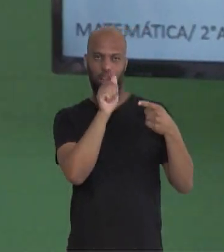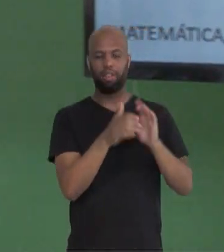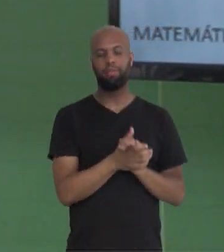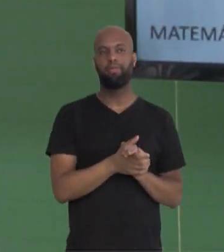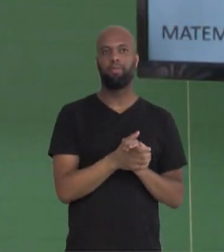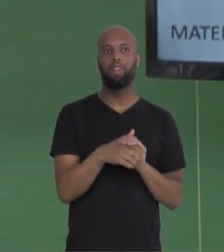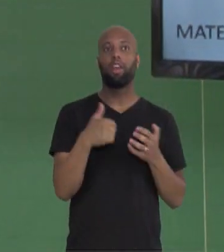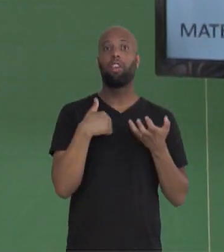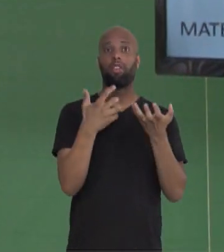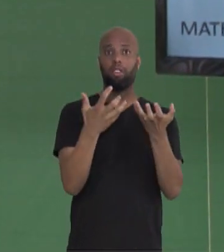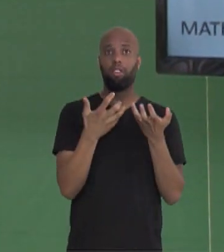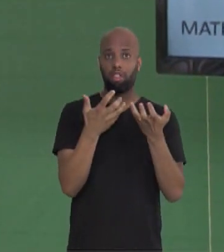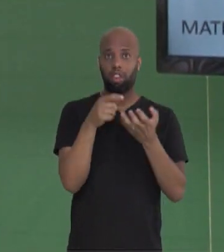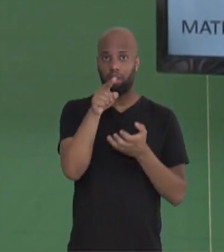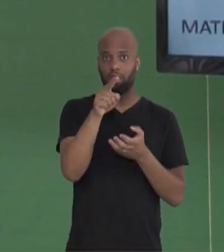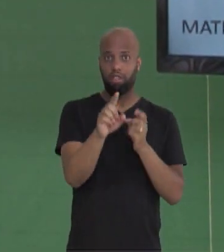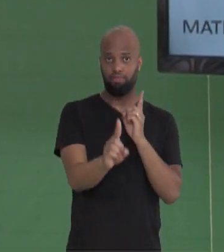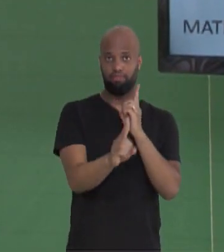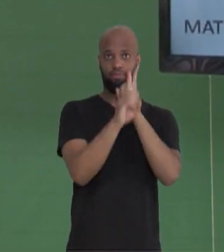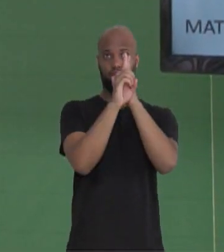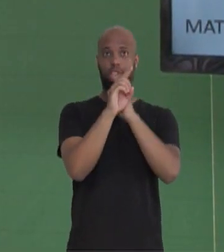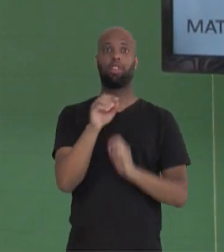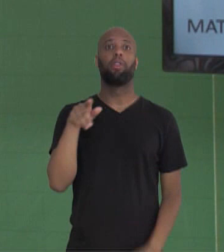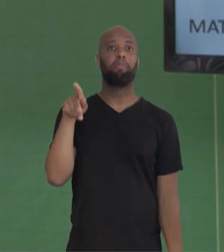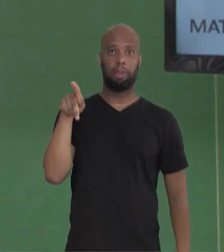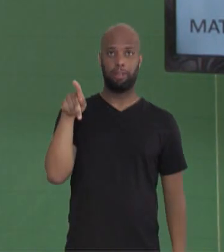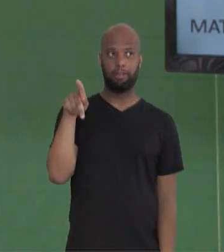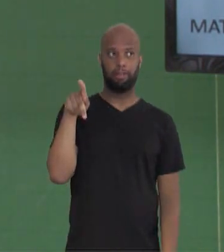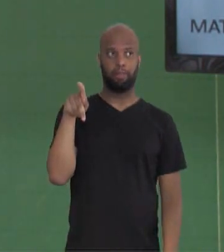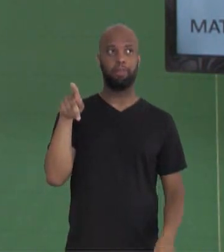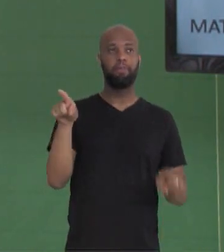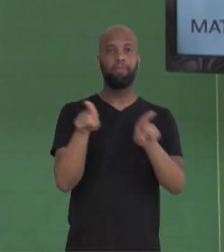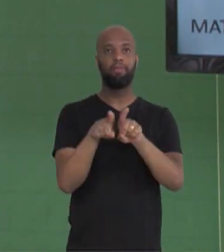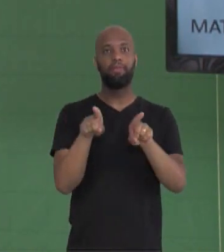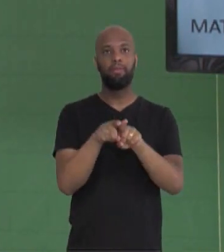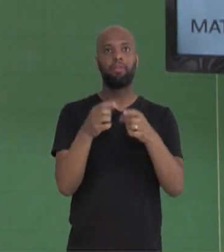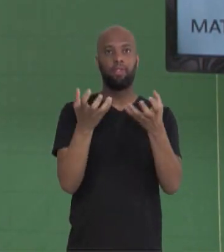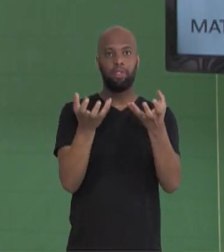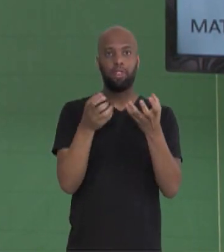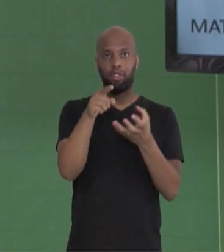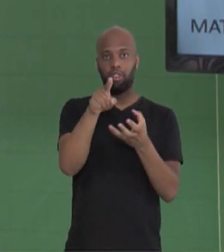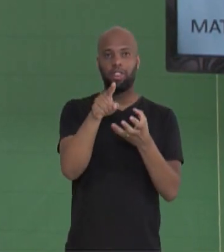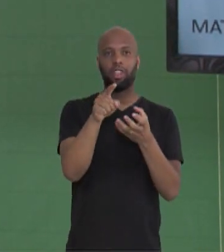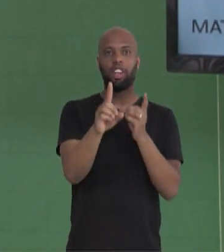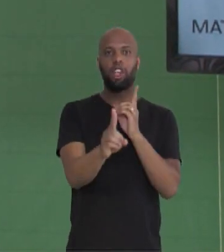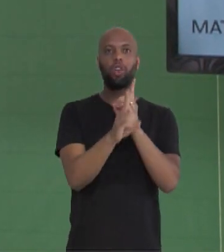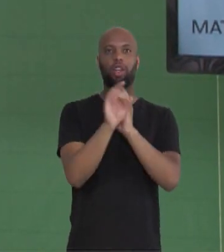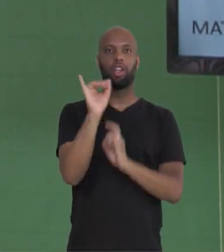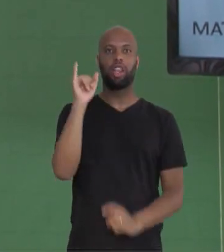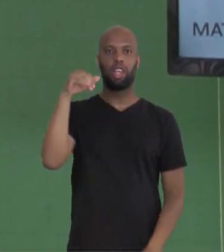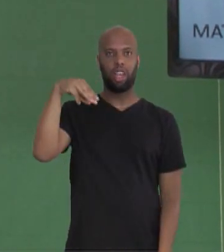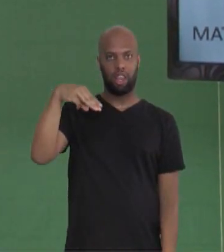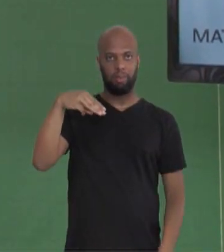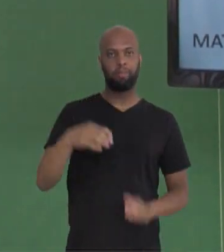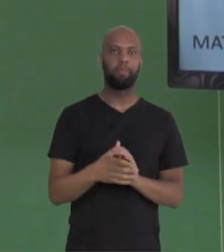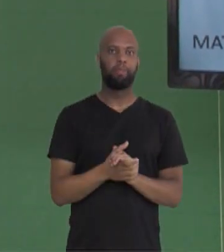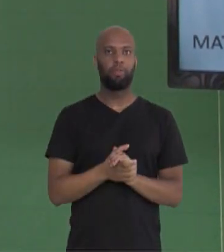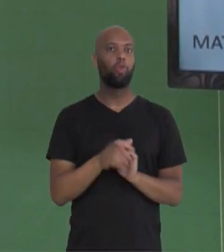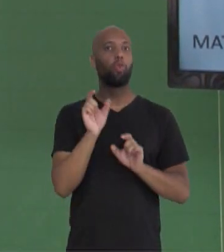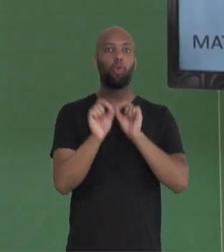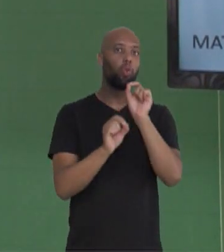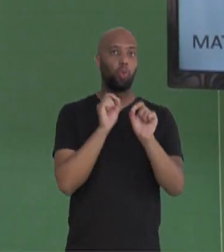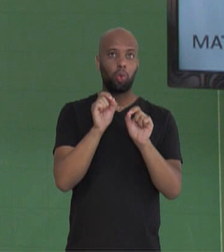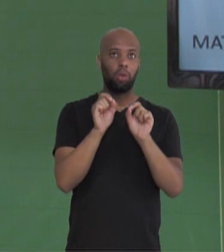que vocês determinem o período, né? E que vocês calculem o conjunto imagem de uma